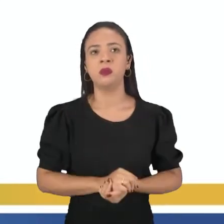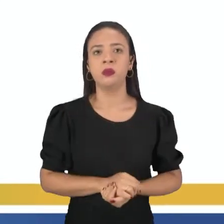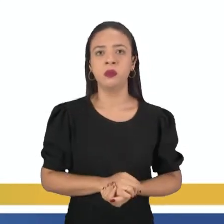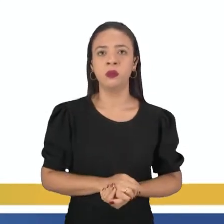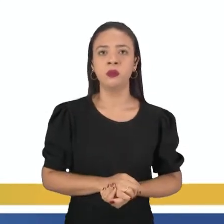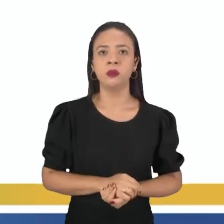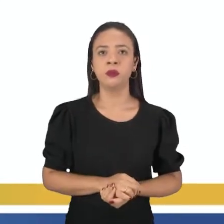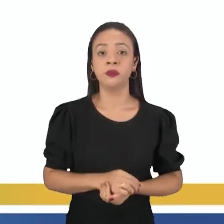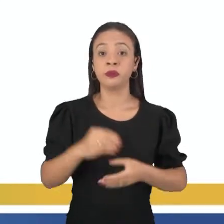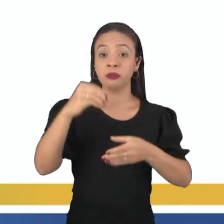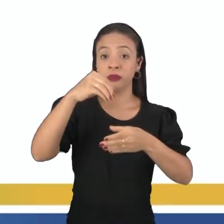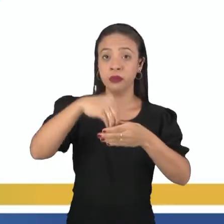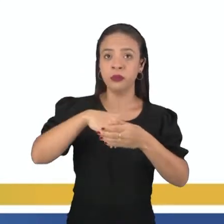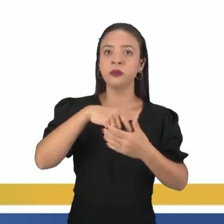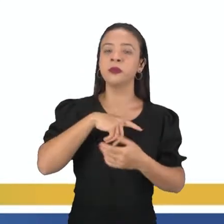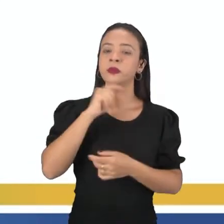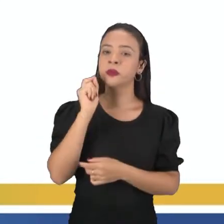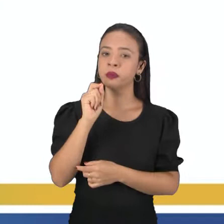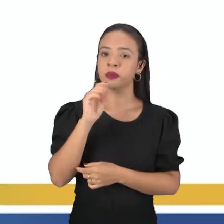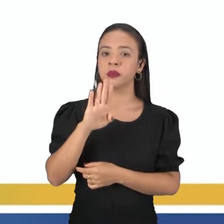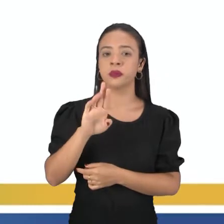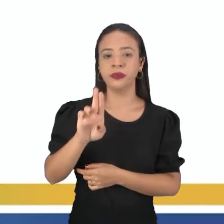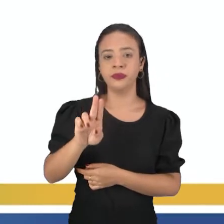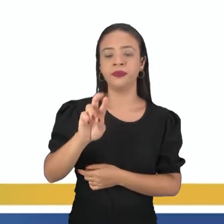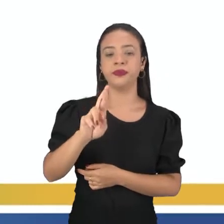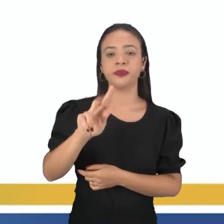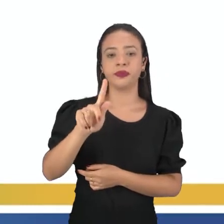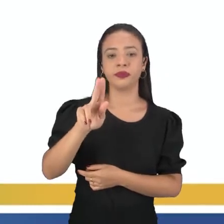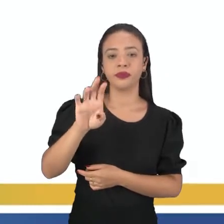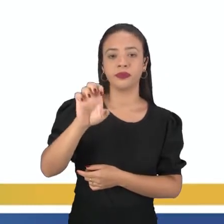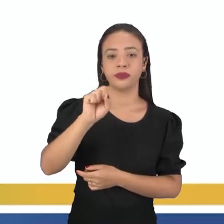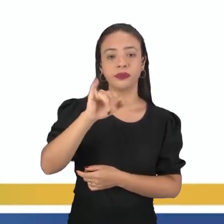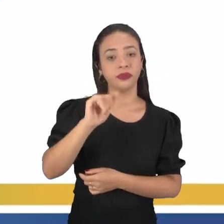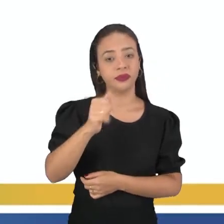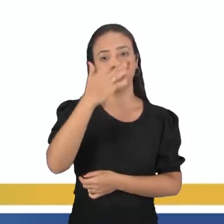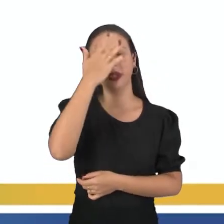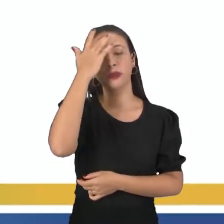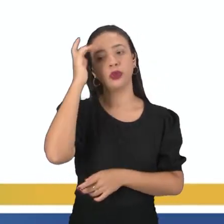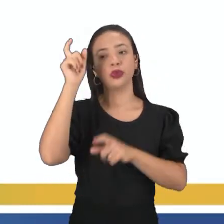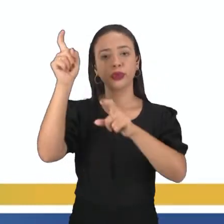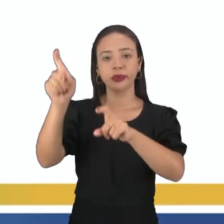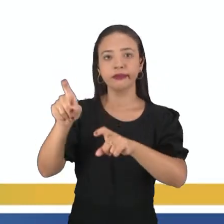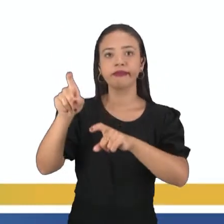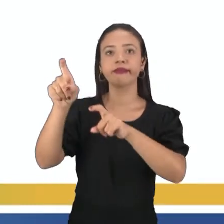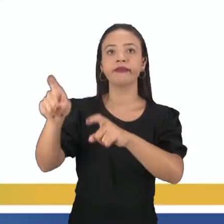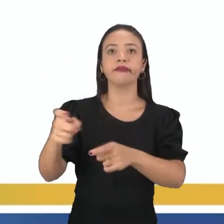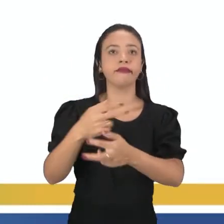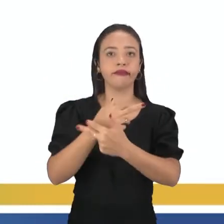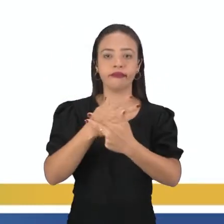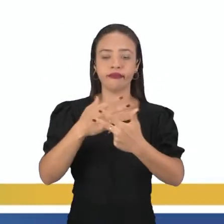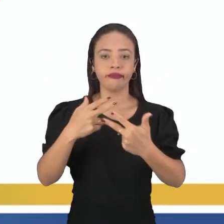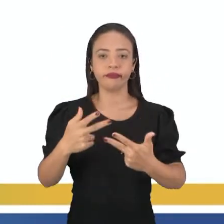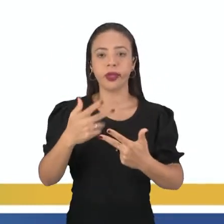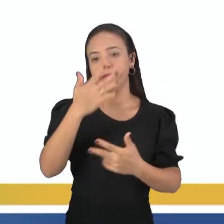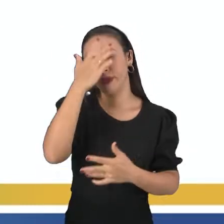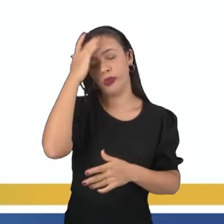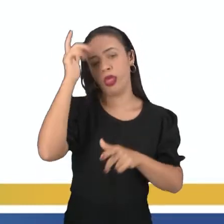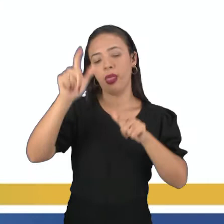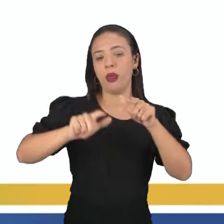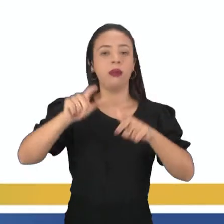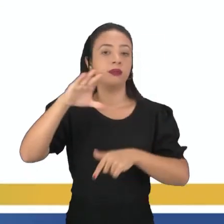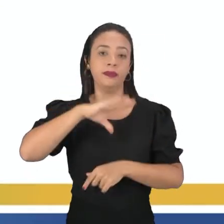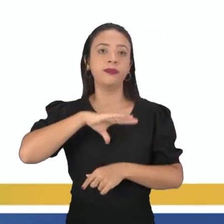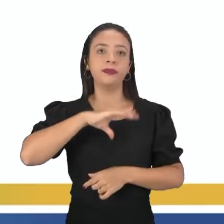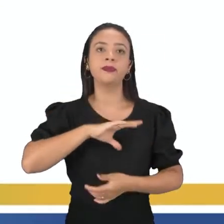Mas dentro desse povo, a gente tinha a burguesia, os camponeses, os sans-culottes, os trabalhadores urbanos.